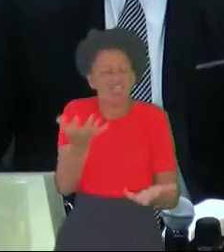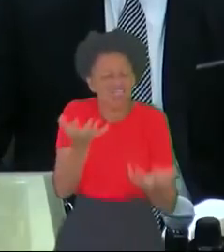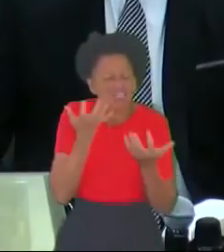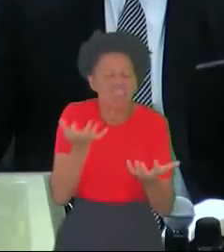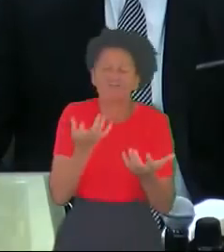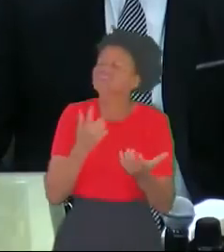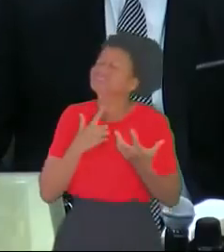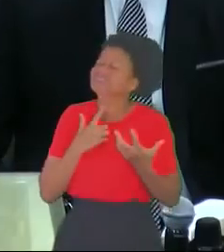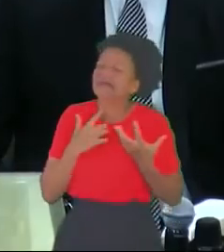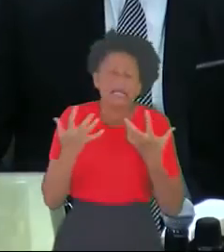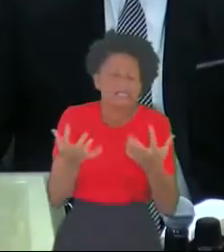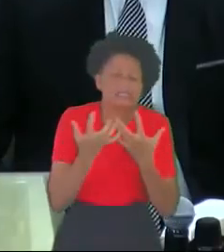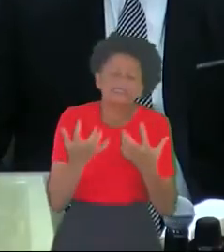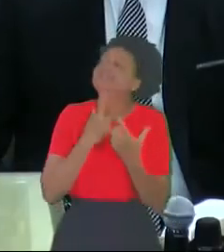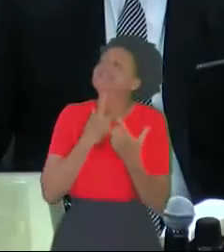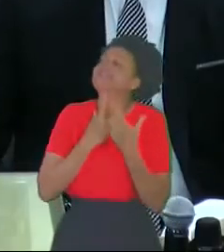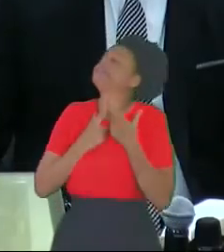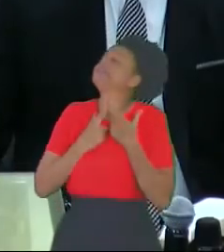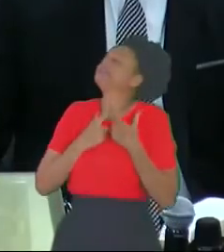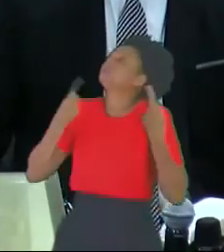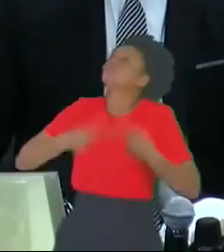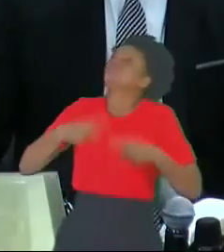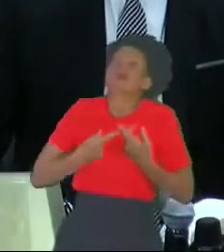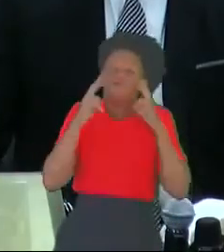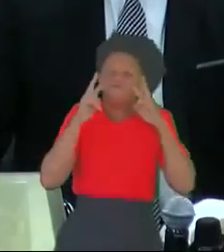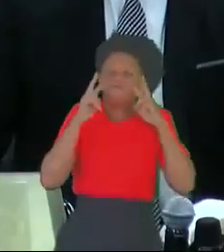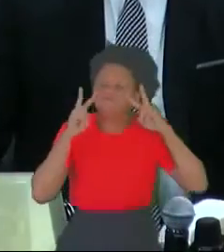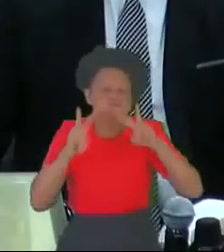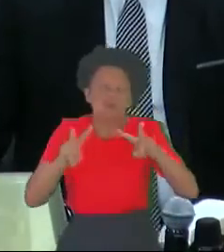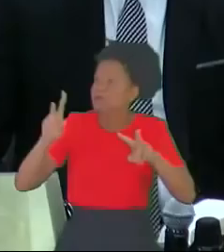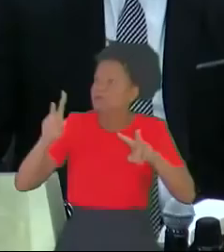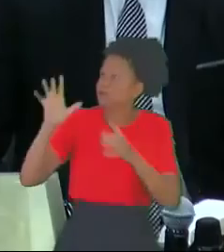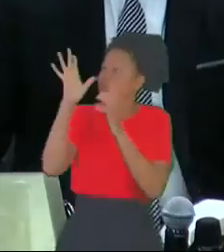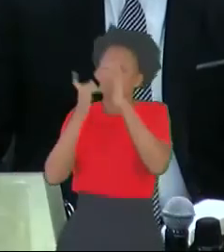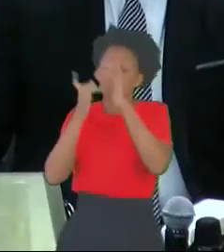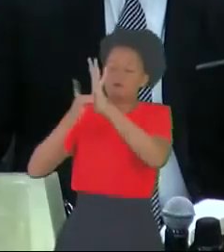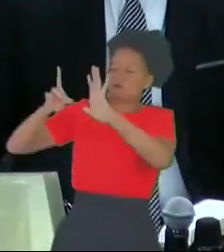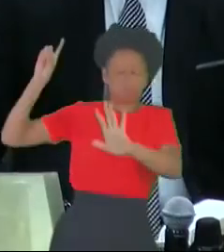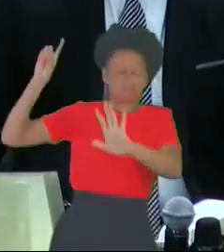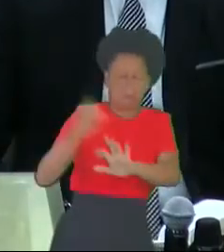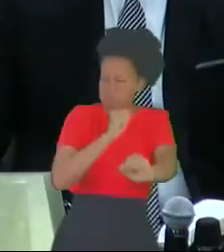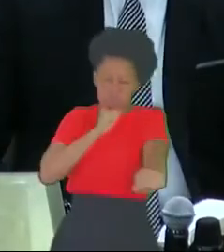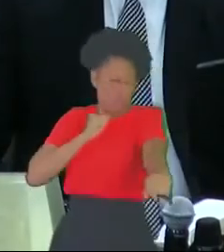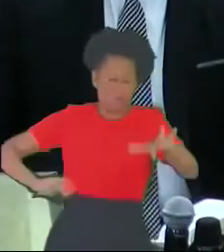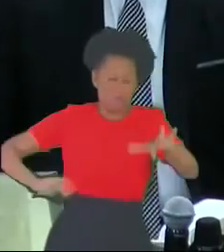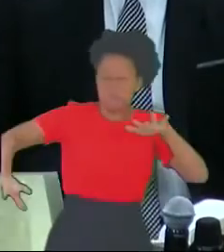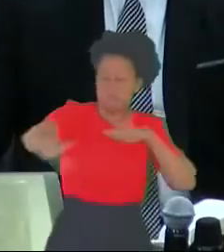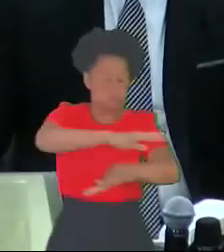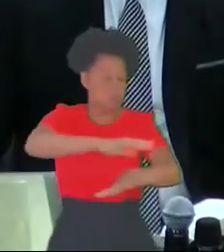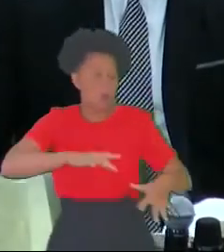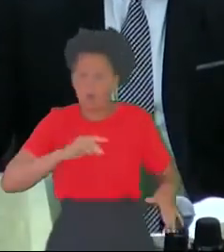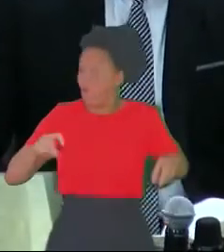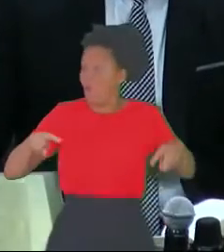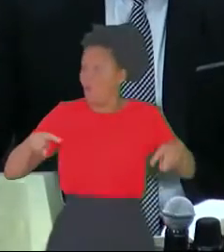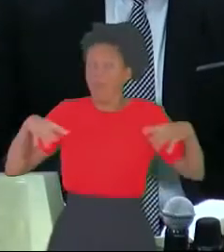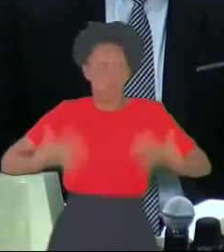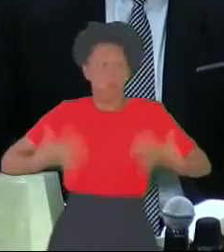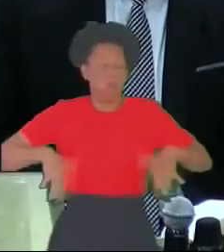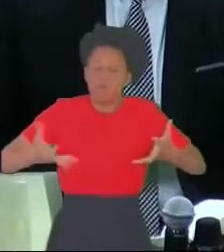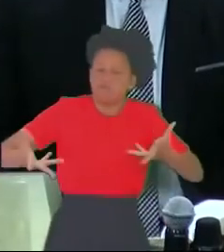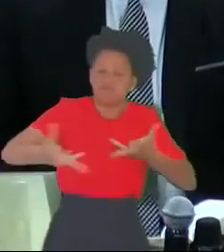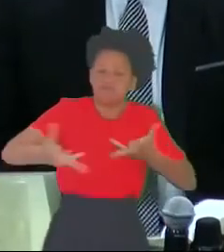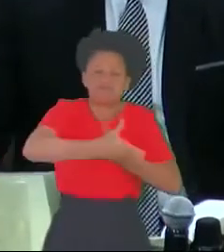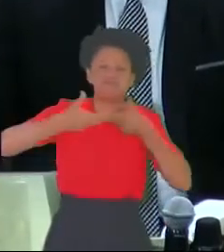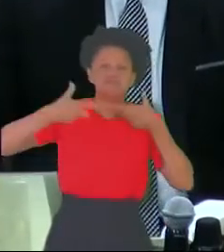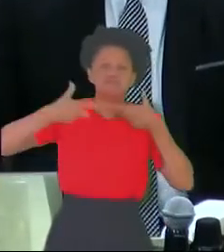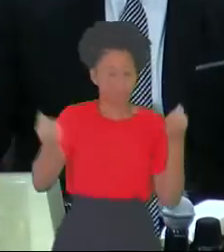sede muito grande, um anelo antigo de ver o noivo fazer um reboliço no jardim, que é a igreja. Para comer